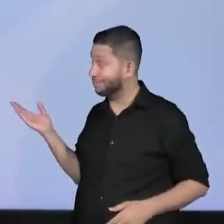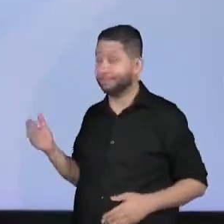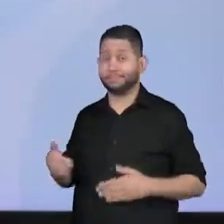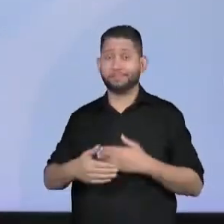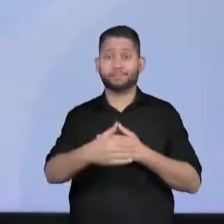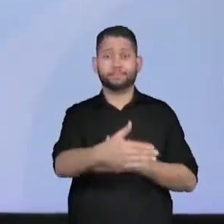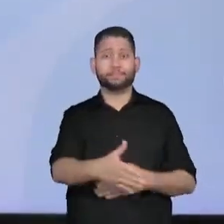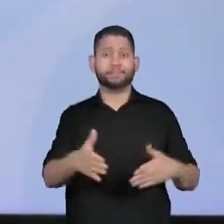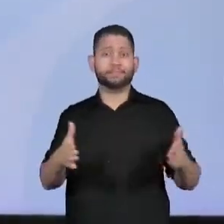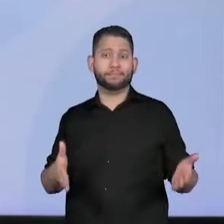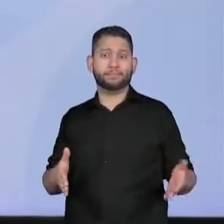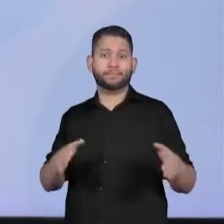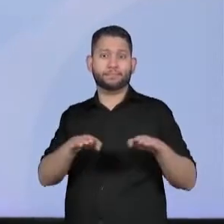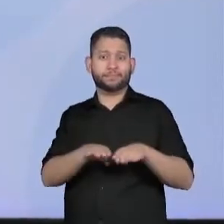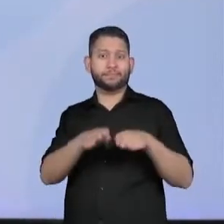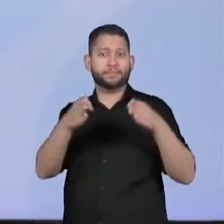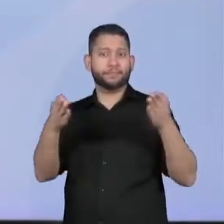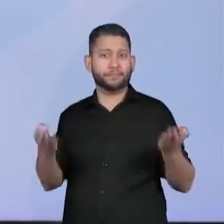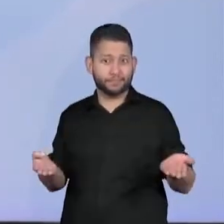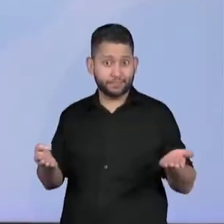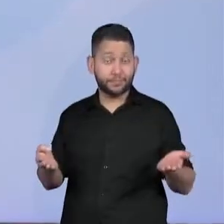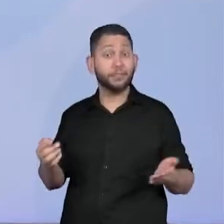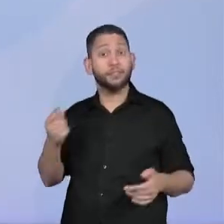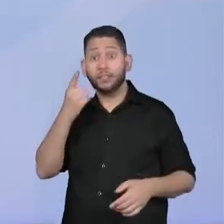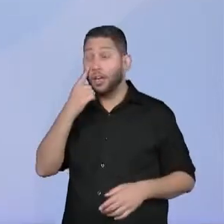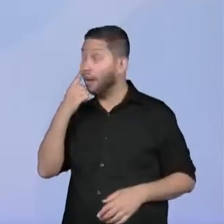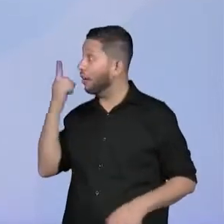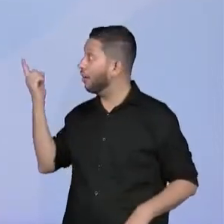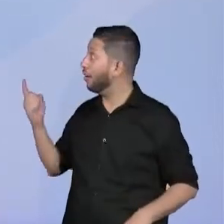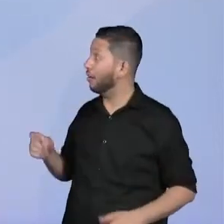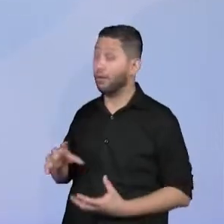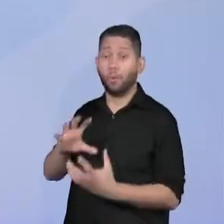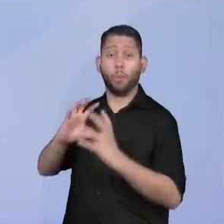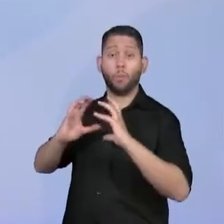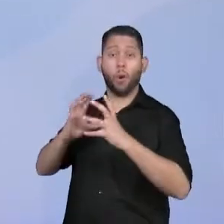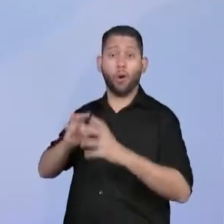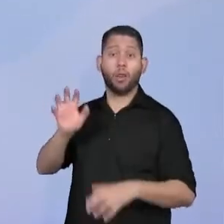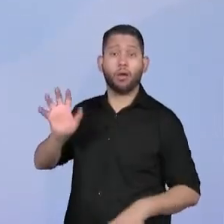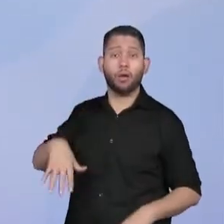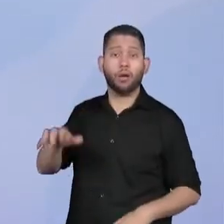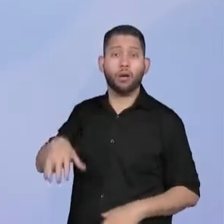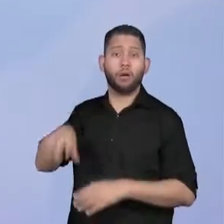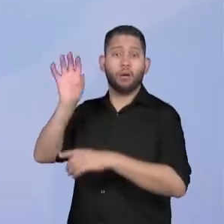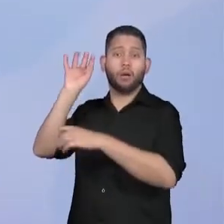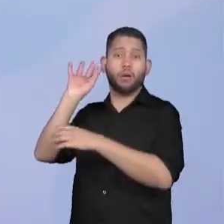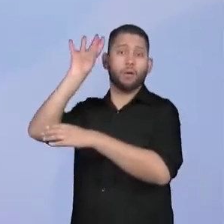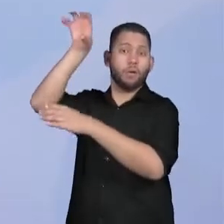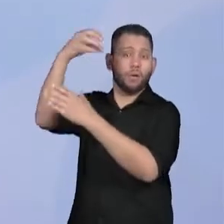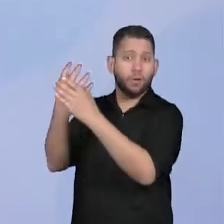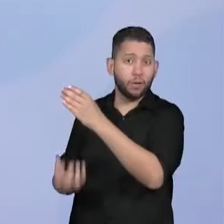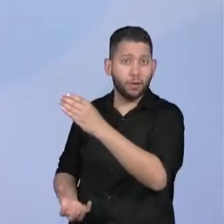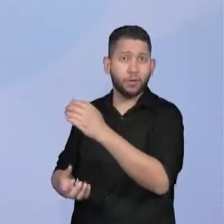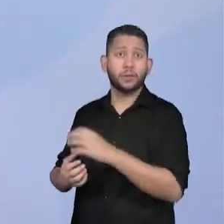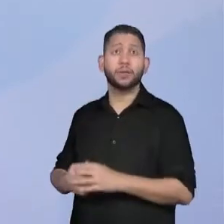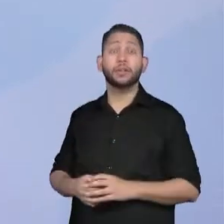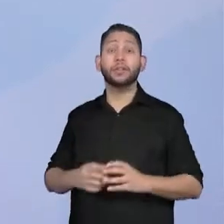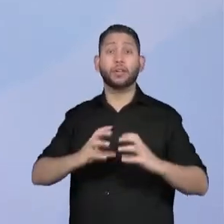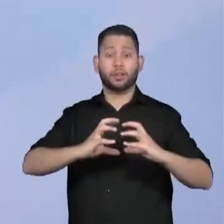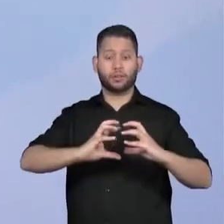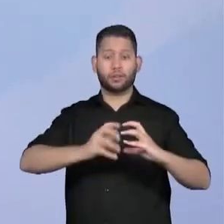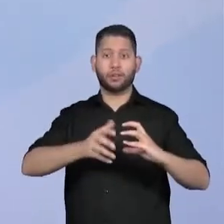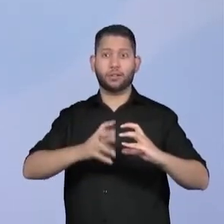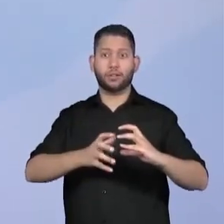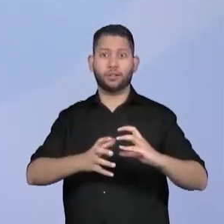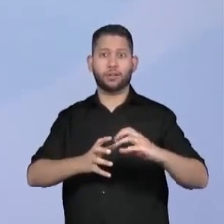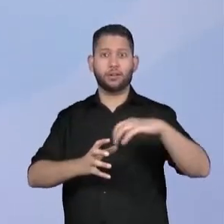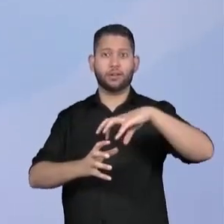gente tem uma basketball, a top, a Rubik's Cube, temos aqui o